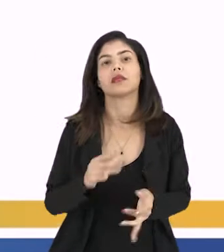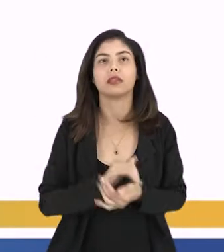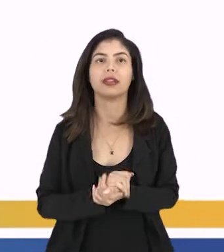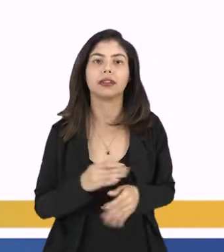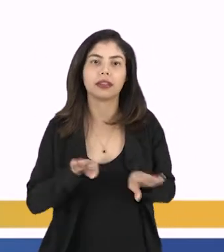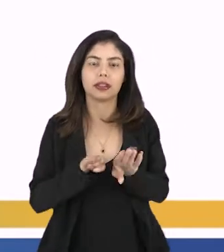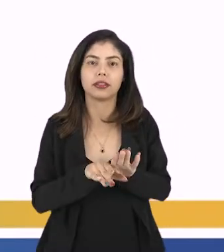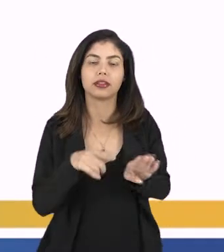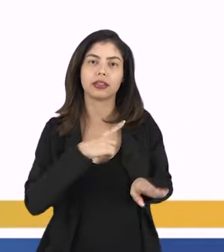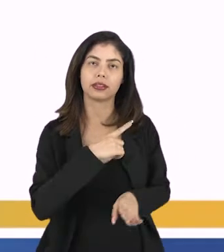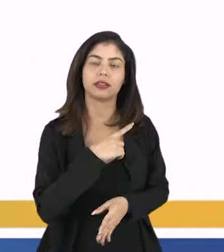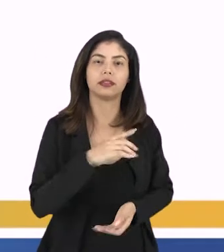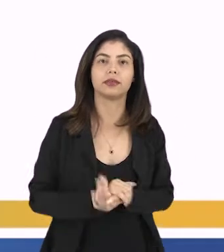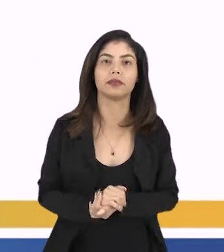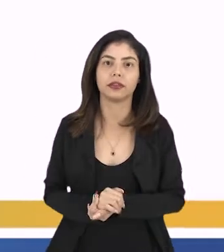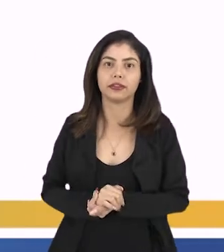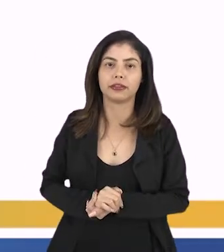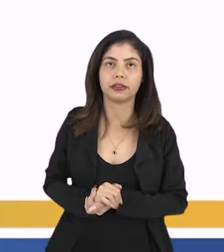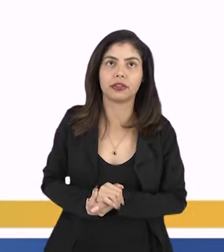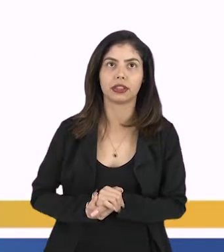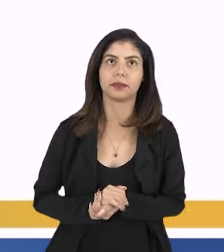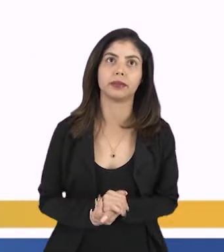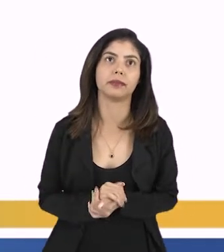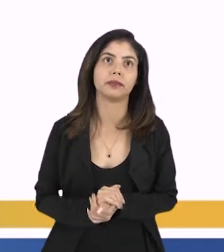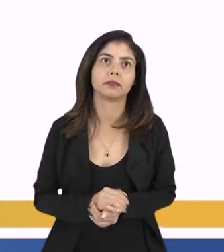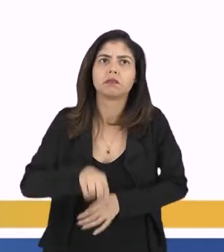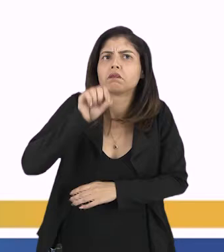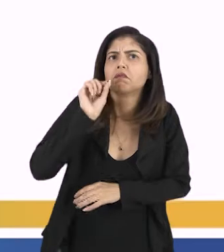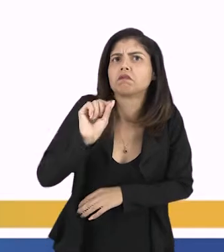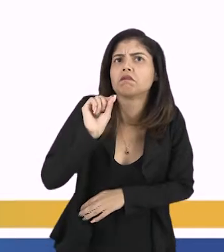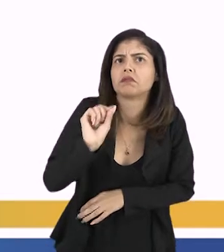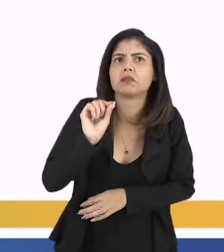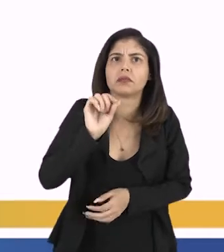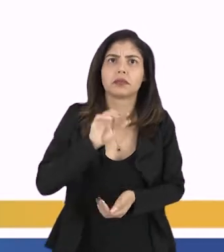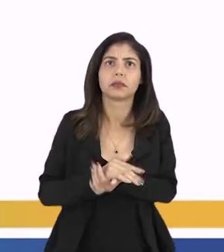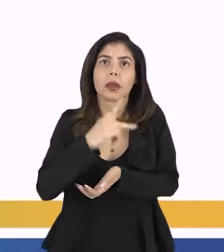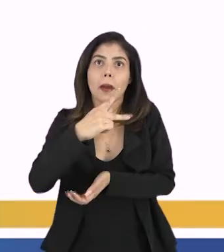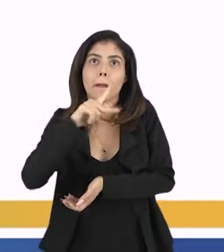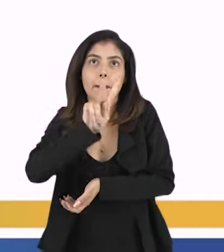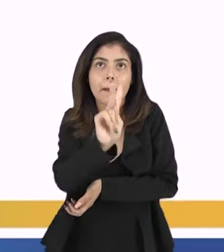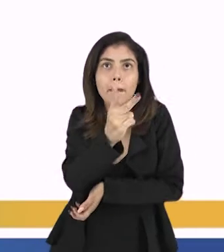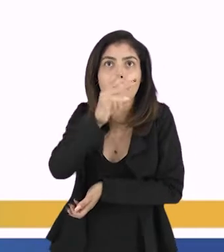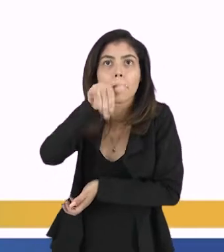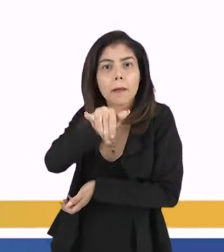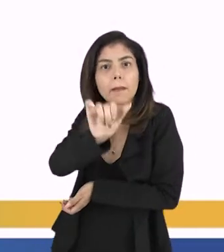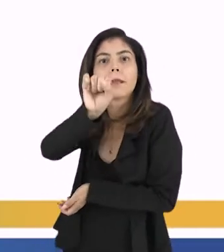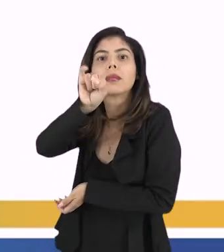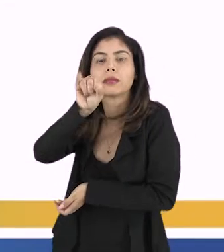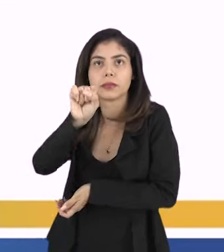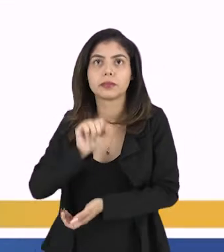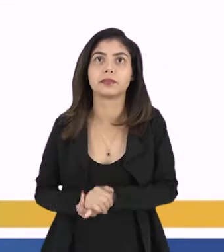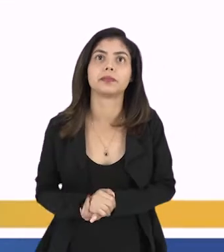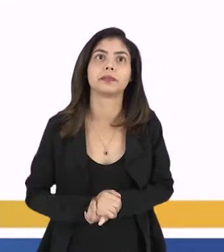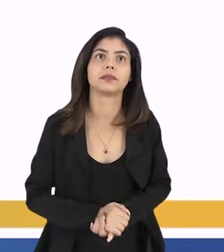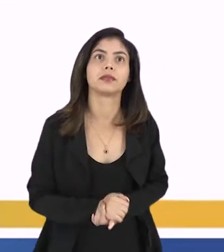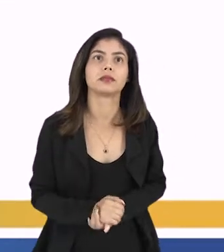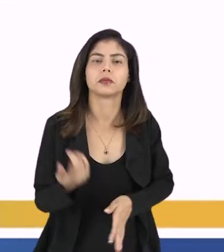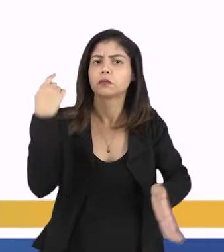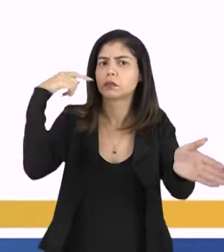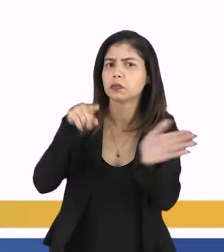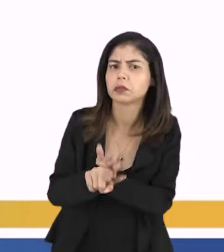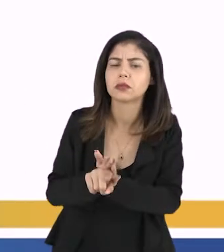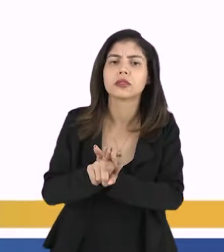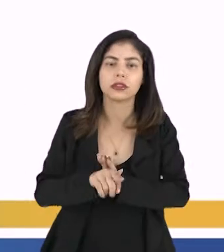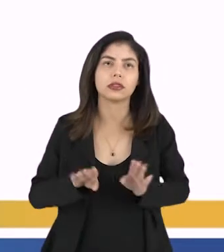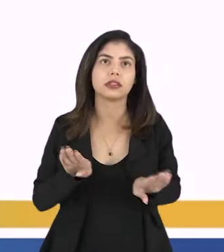os pré-socráticos, a physis. O que é a physis? É aquele mundo físico que é dado para eles. Eles vão